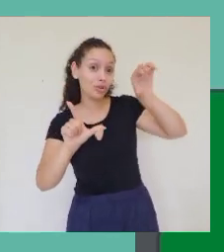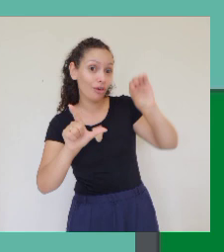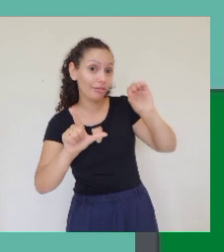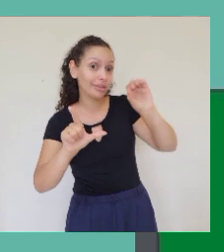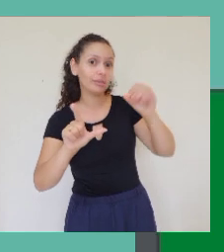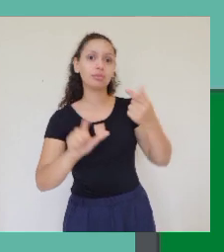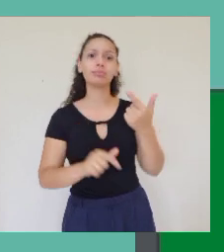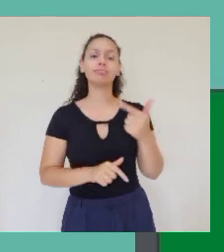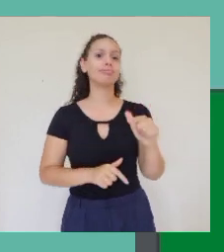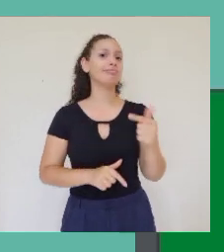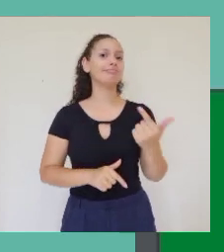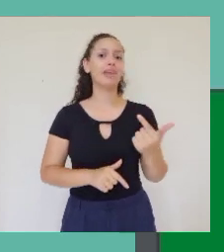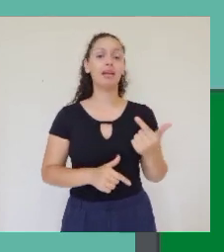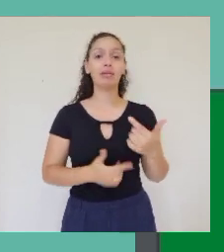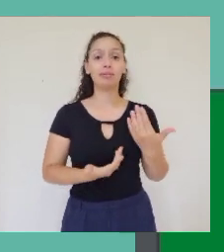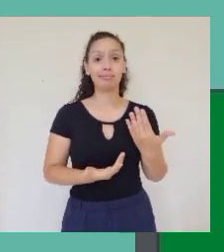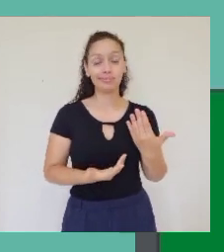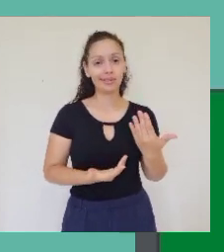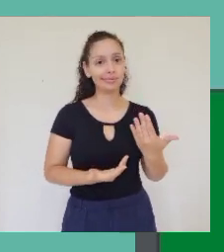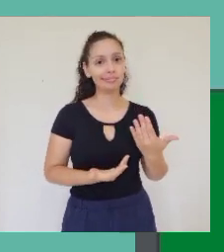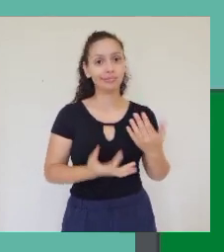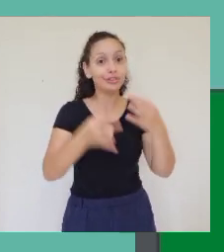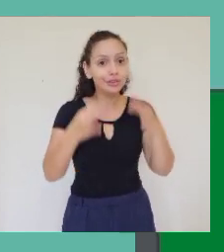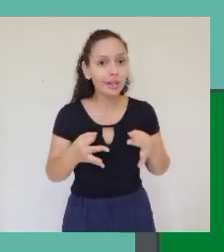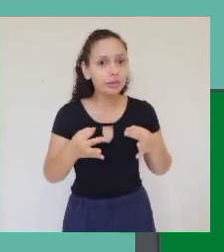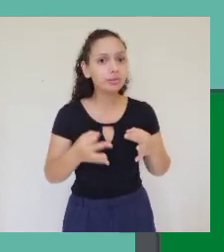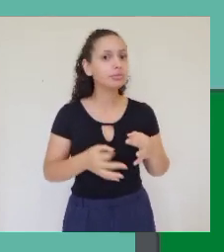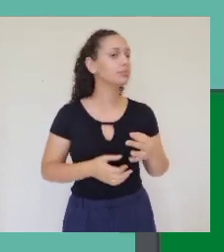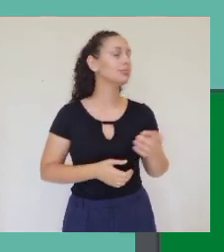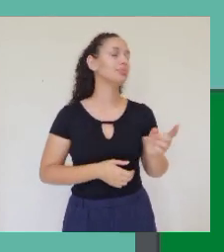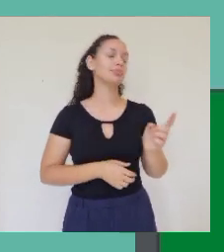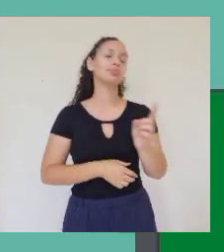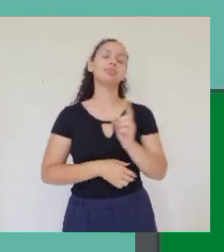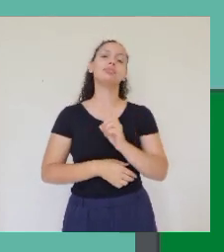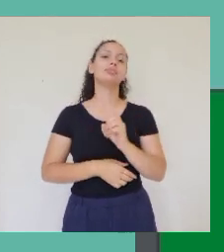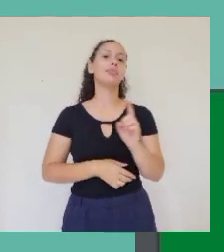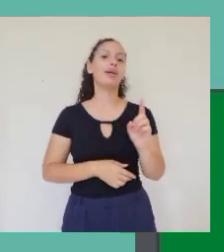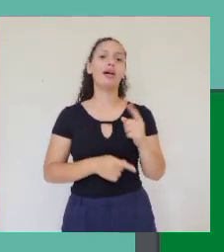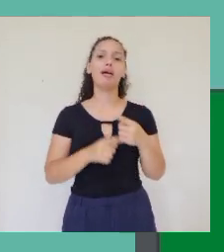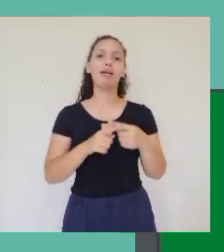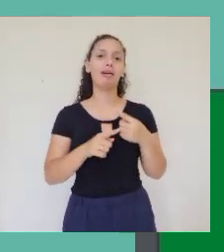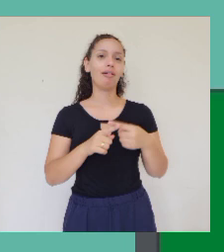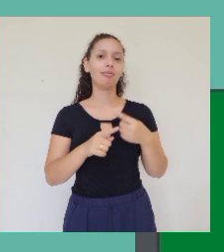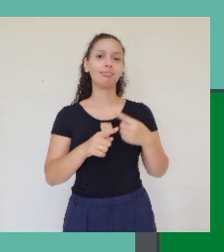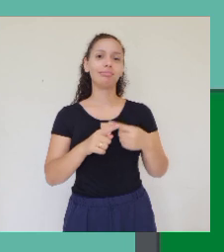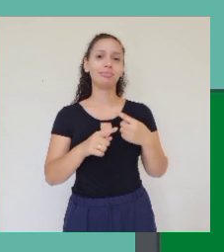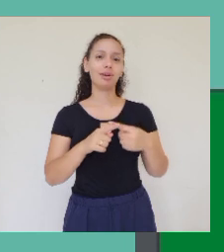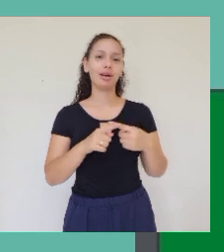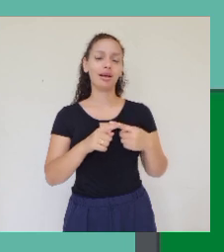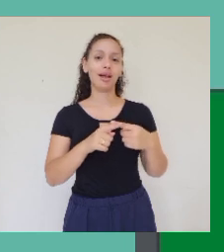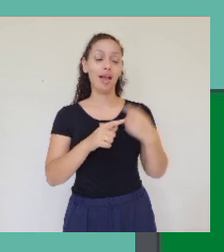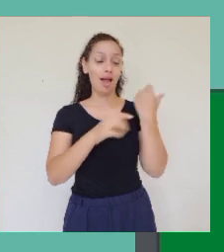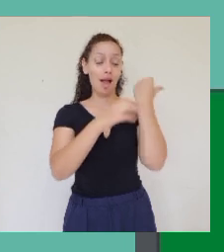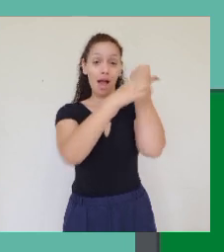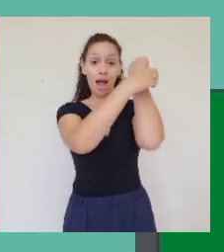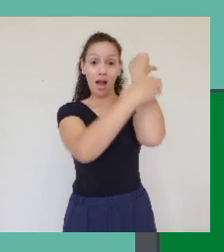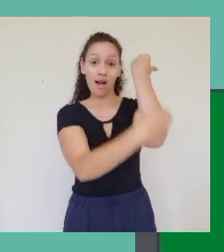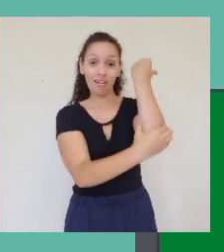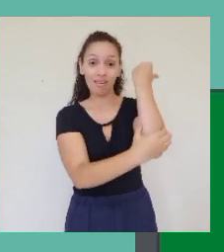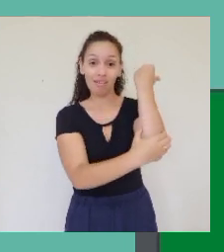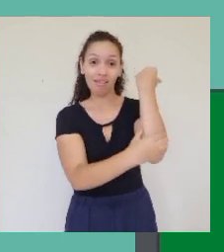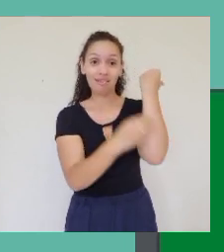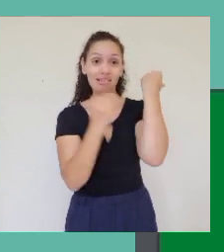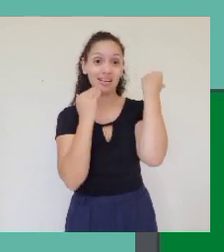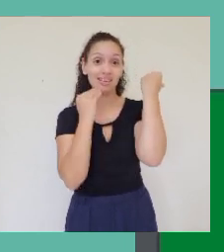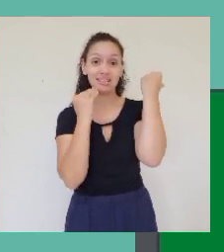Então essa não é uma postura adequada, tá? Por quê? Porque ela muda as curvaturas fisiológicas da nossa coluna. Então esse indivíduo,